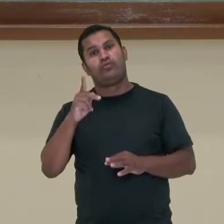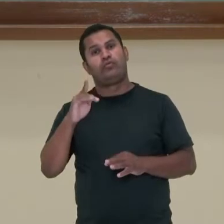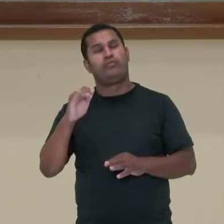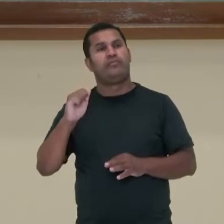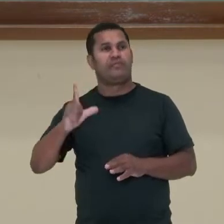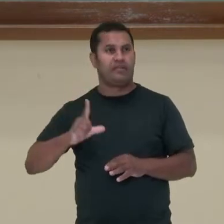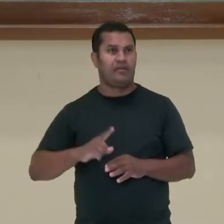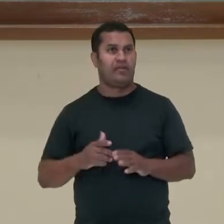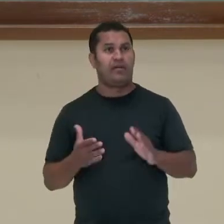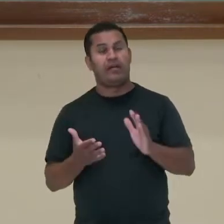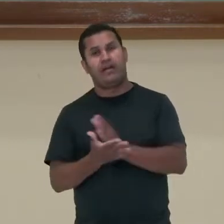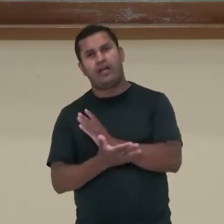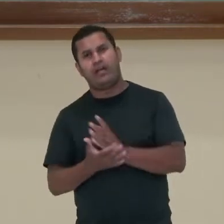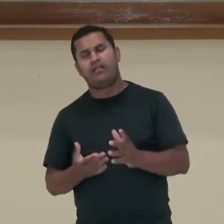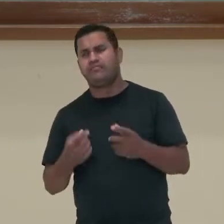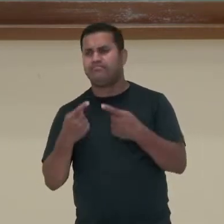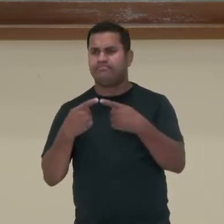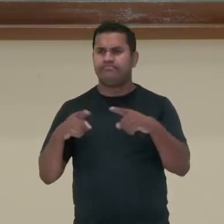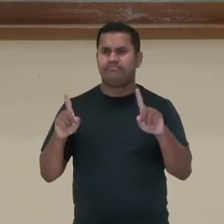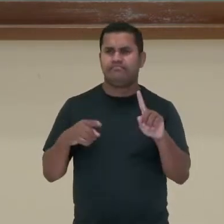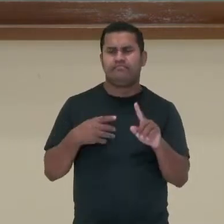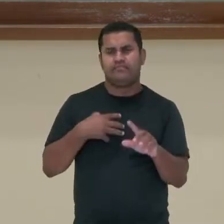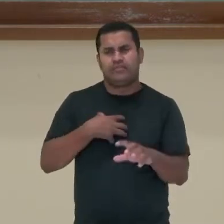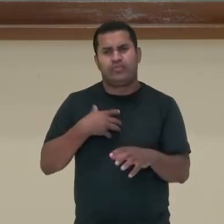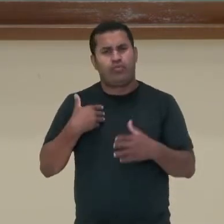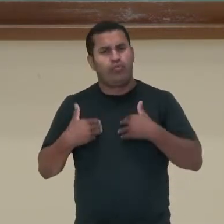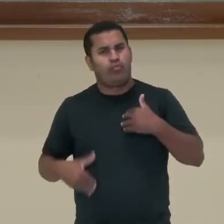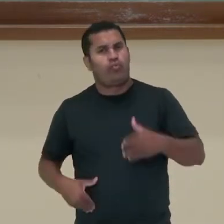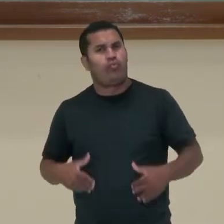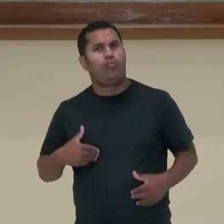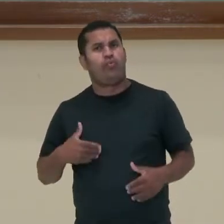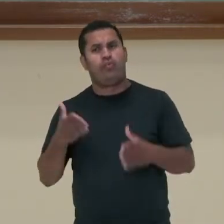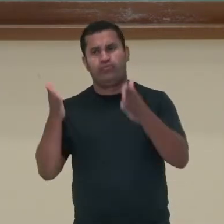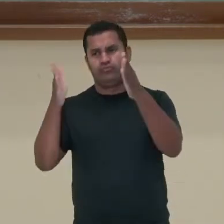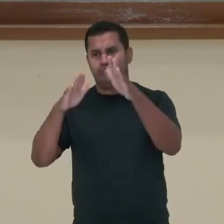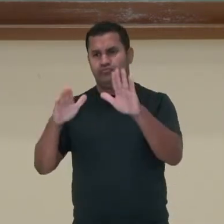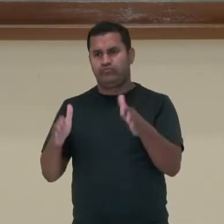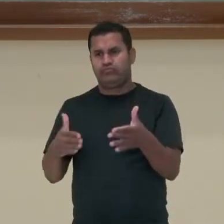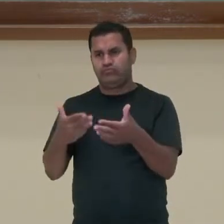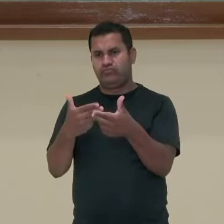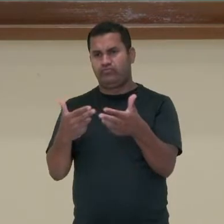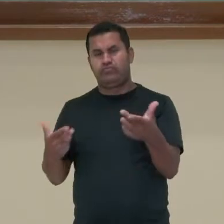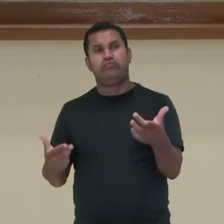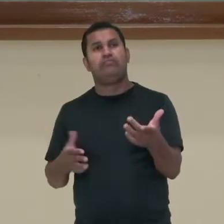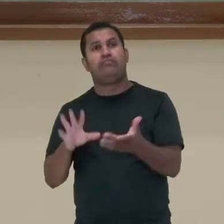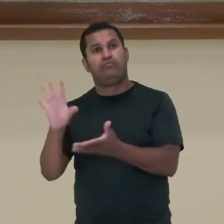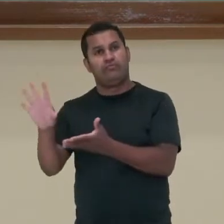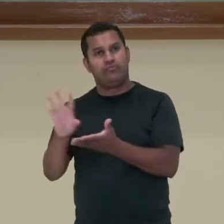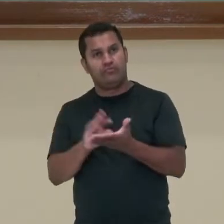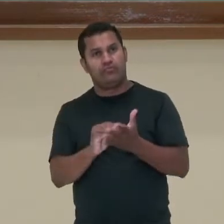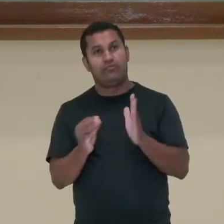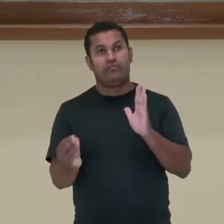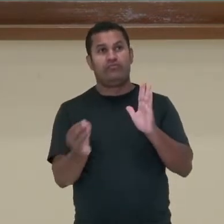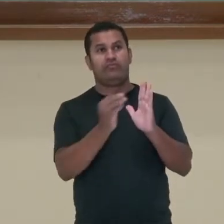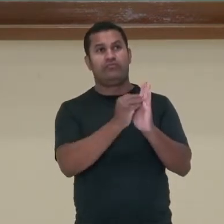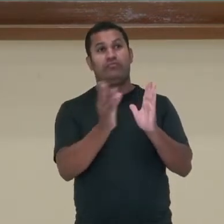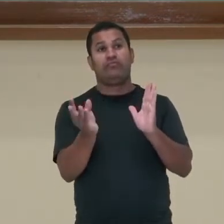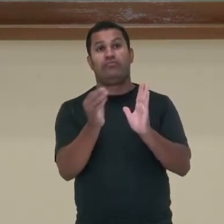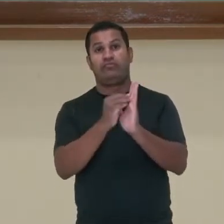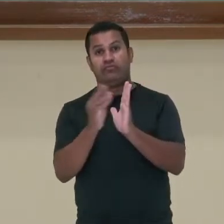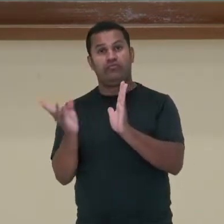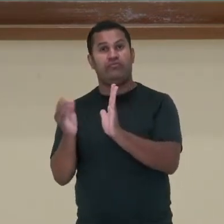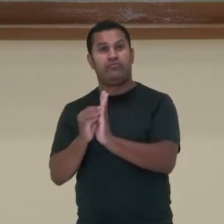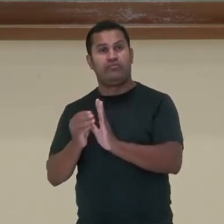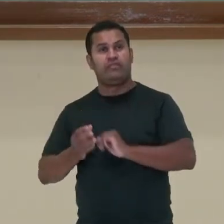desses locais? Ele começa a transmitir isso dentro da pintura dele. E o pessoal chamava ele de primitivo, falava, pô, você faz uma pintura primitiva, achando